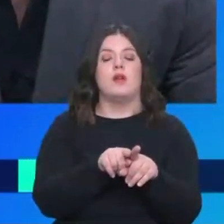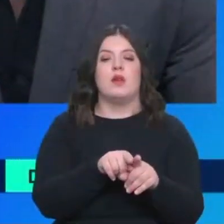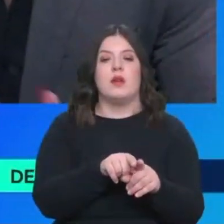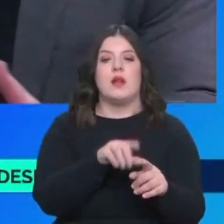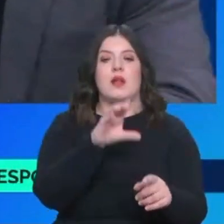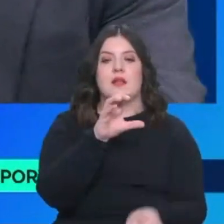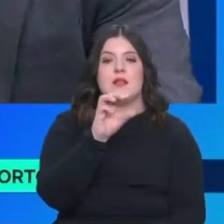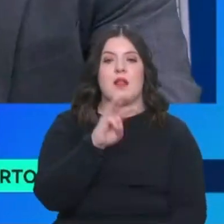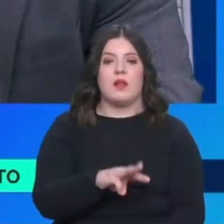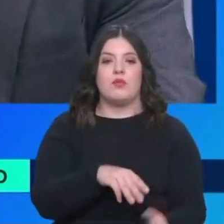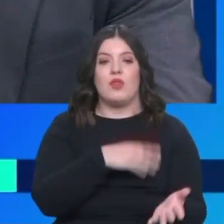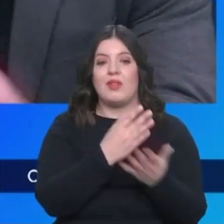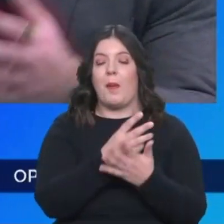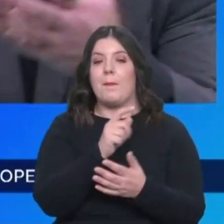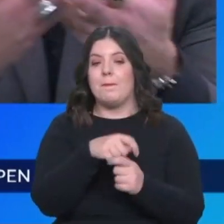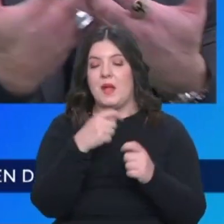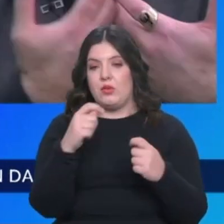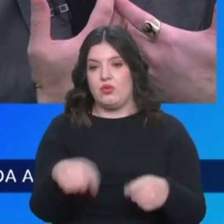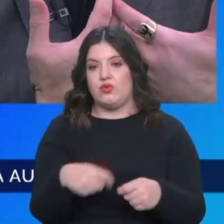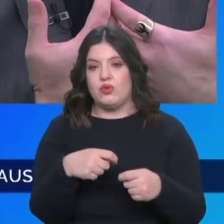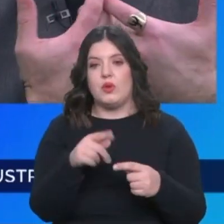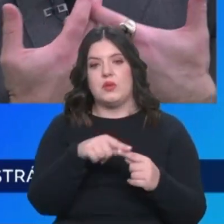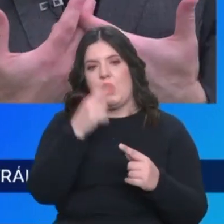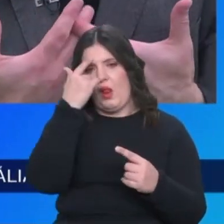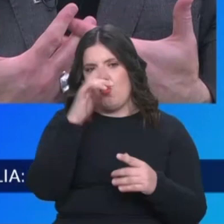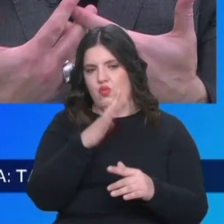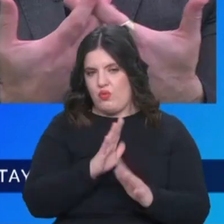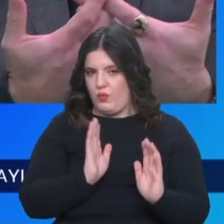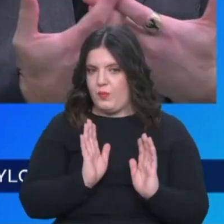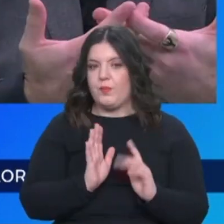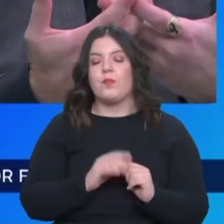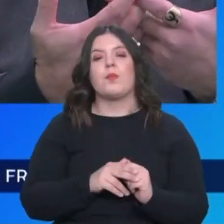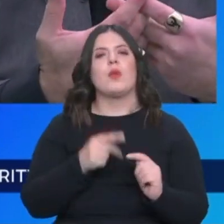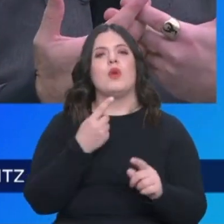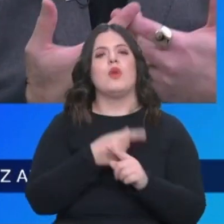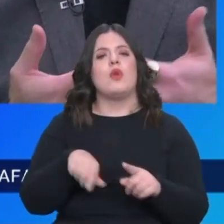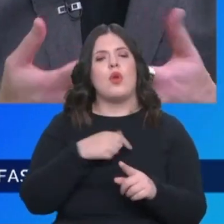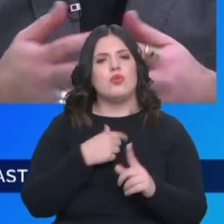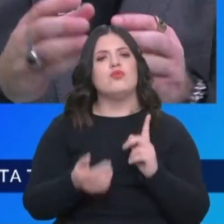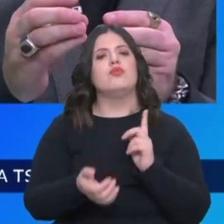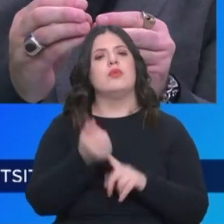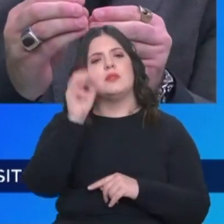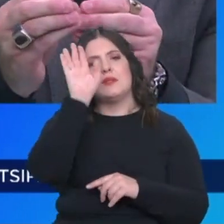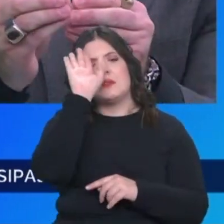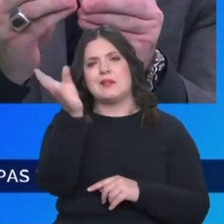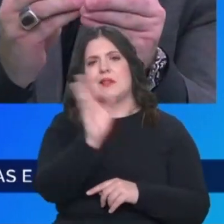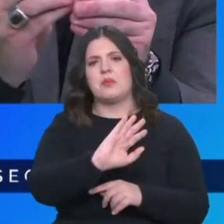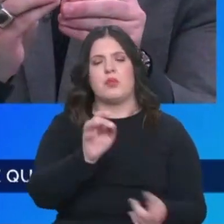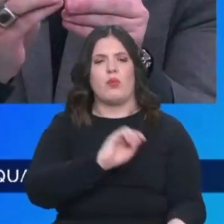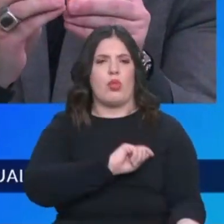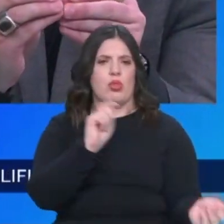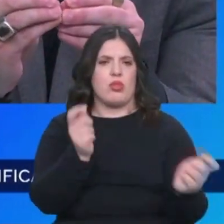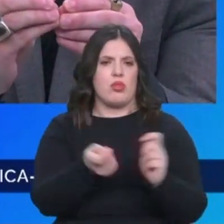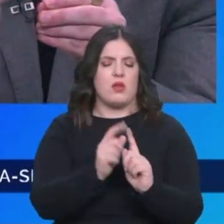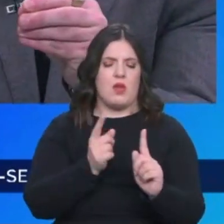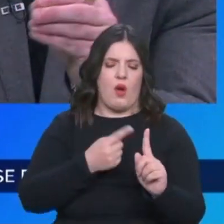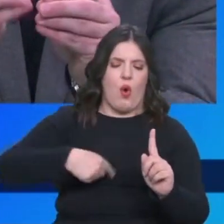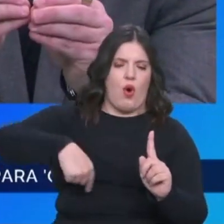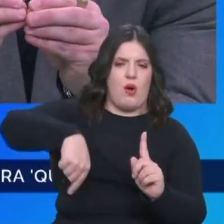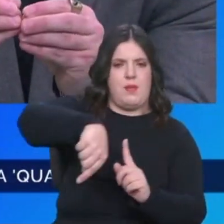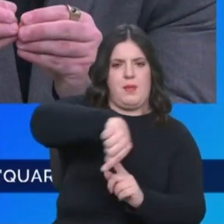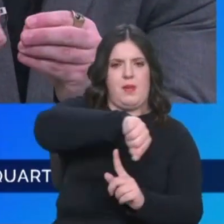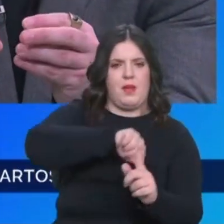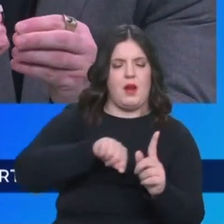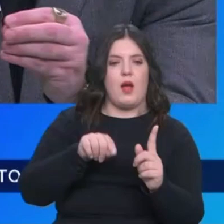centímetros e metros. Isto é um bocado louco. Como é que nós conseguimos saber a alteração de uma órbita de um planeta ou